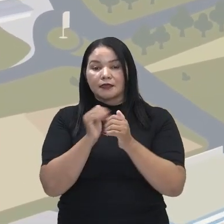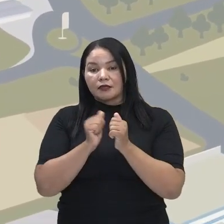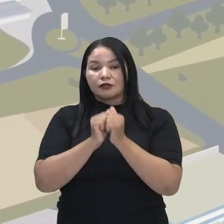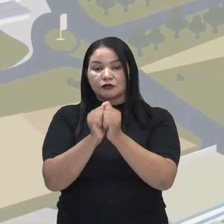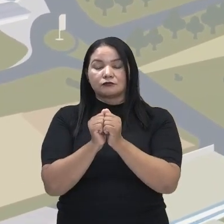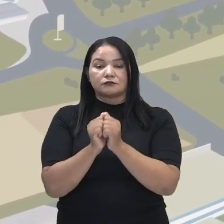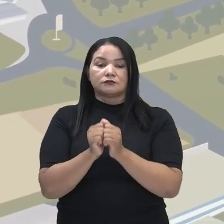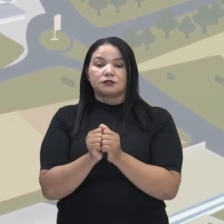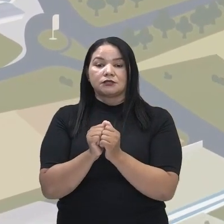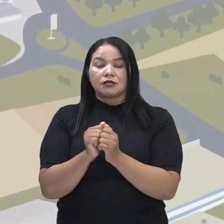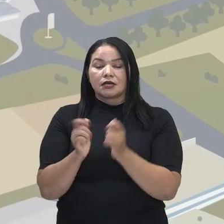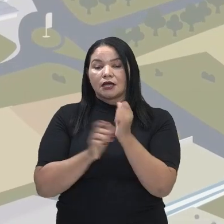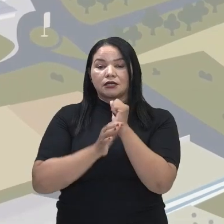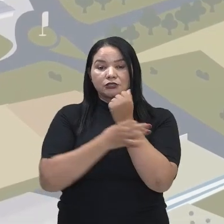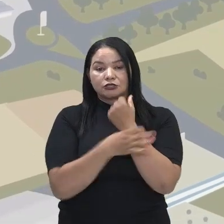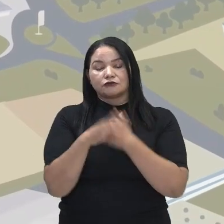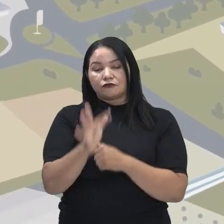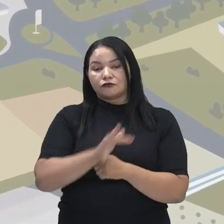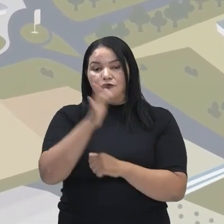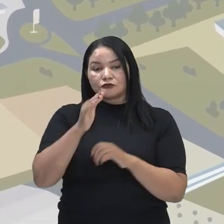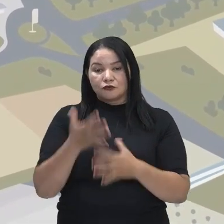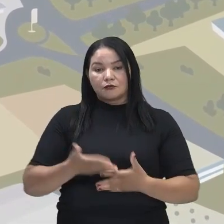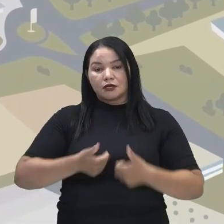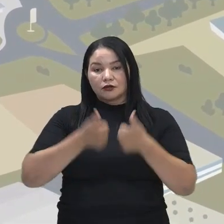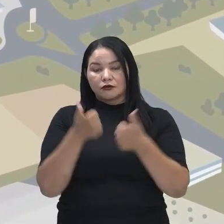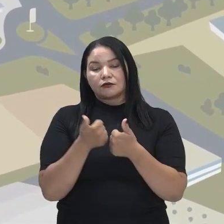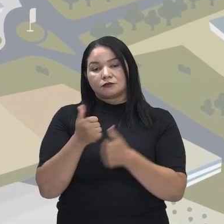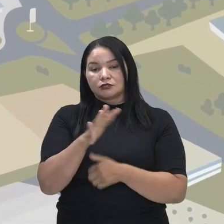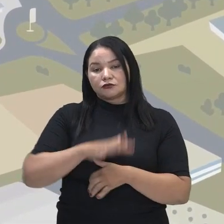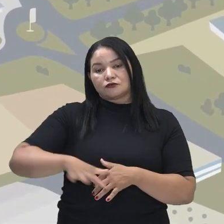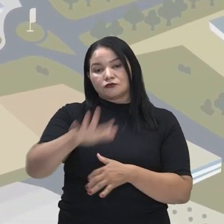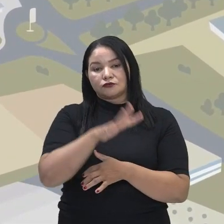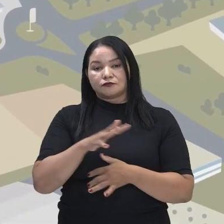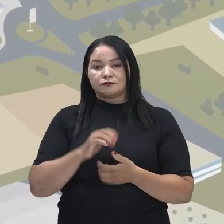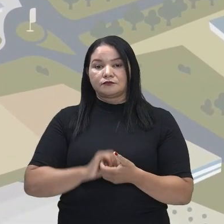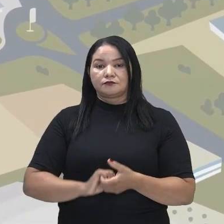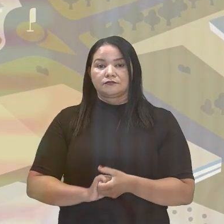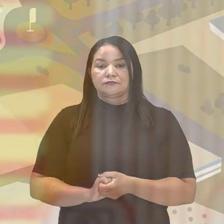Amazônia, garantindo um futuro melhor para todos.